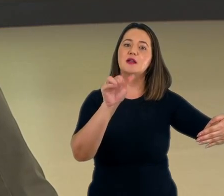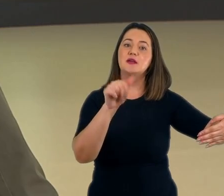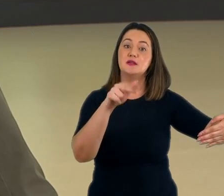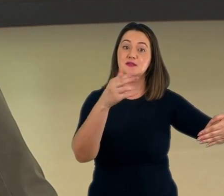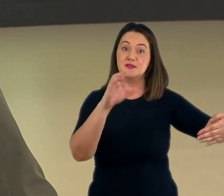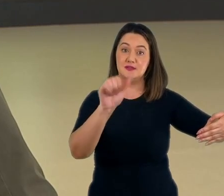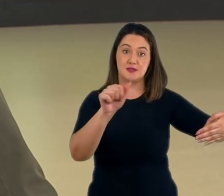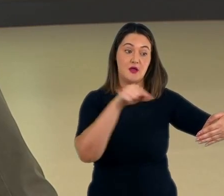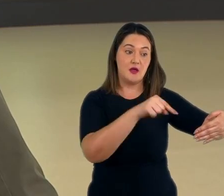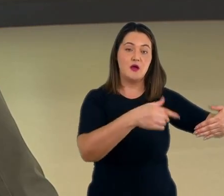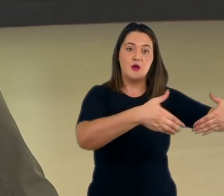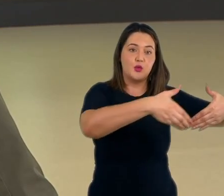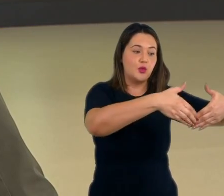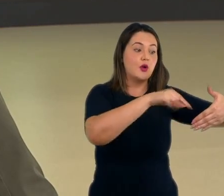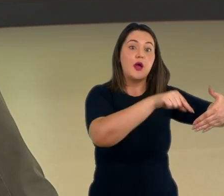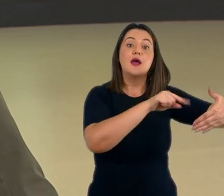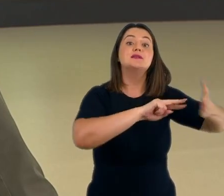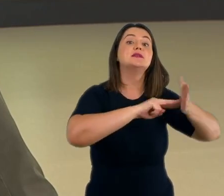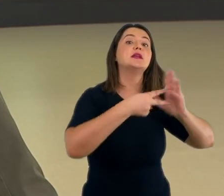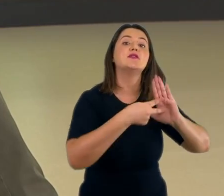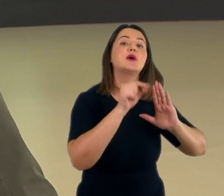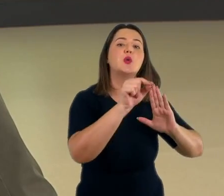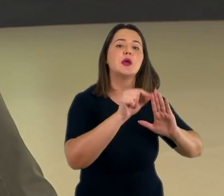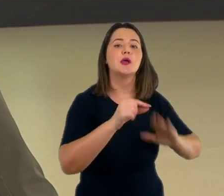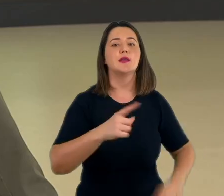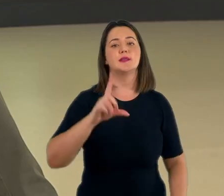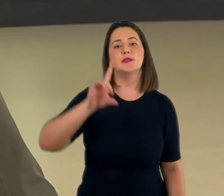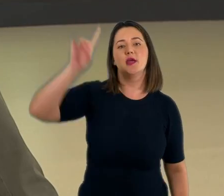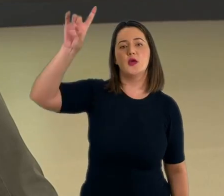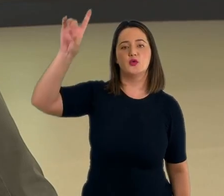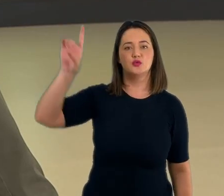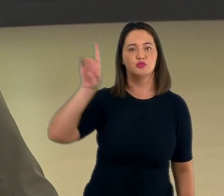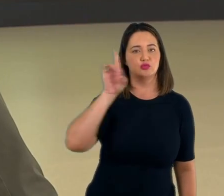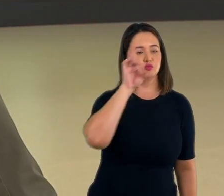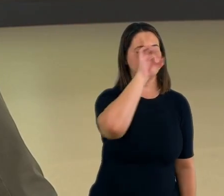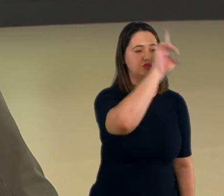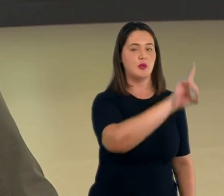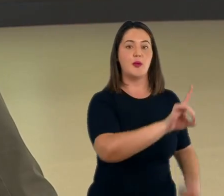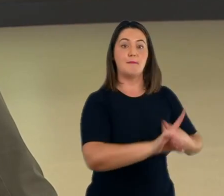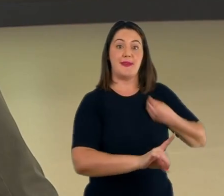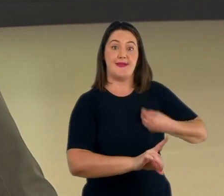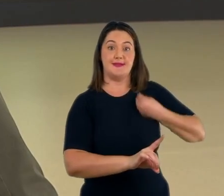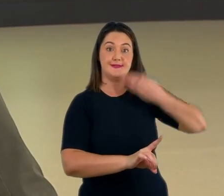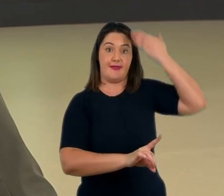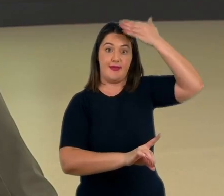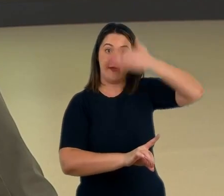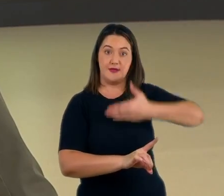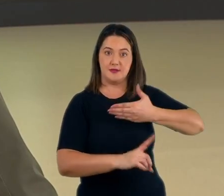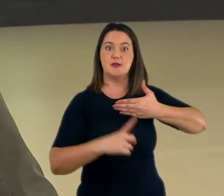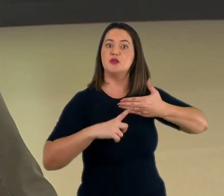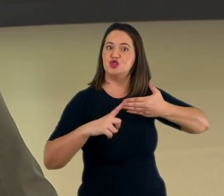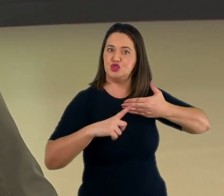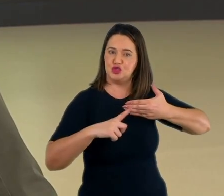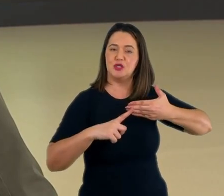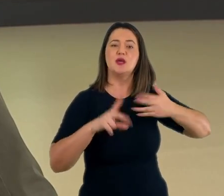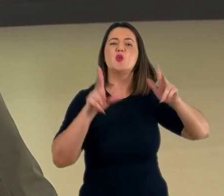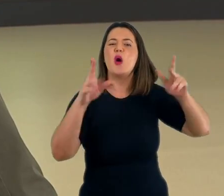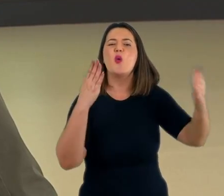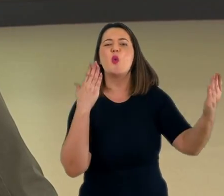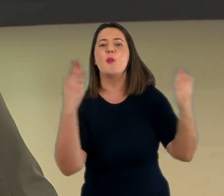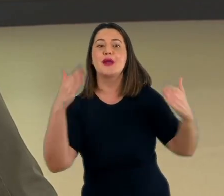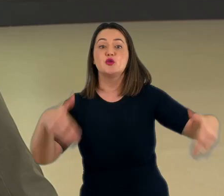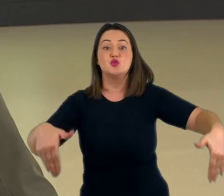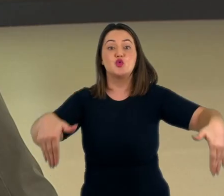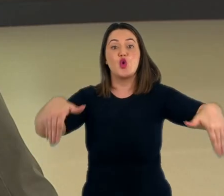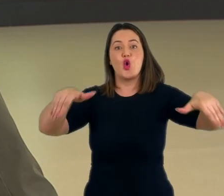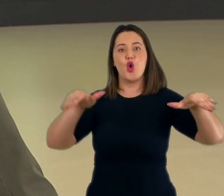programa anterior e vou repetir hoje, era o símbolo máximo da presença de Deus no meio do seu povo. Era a representação